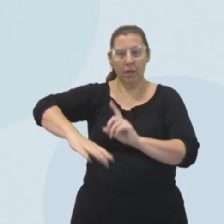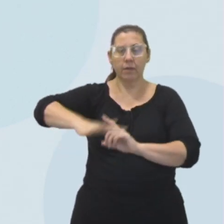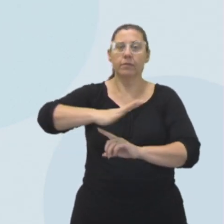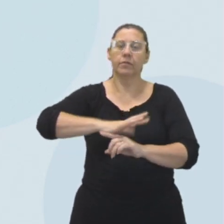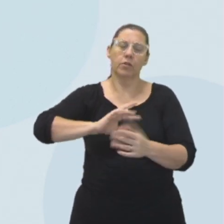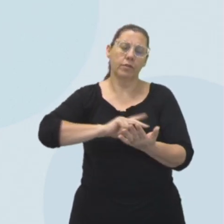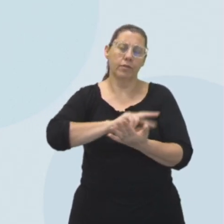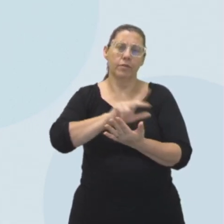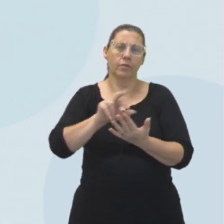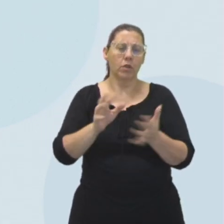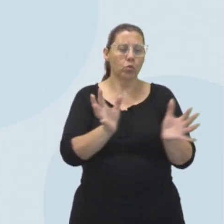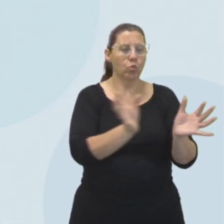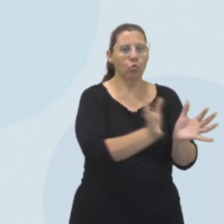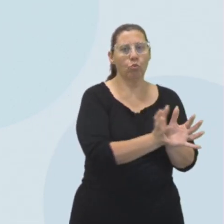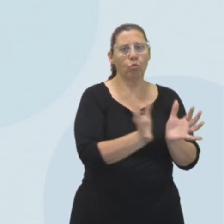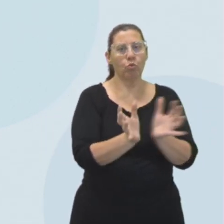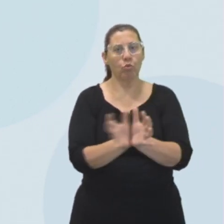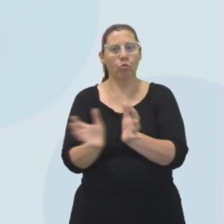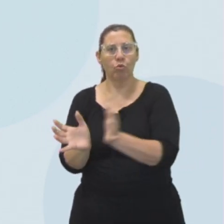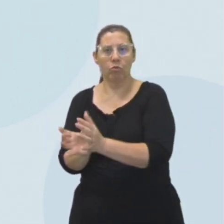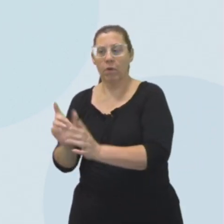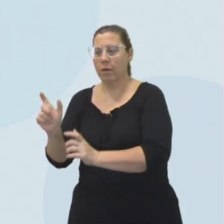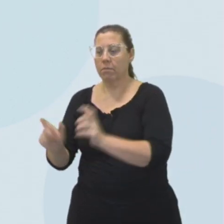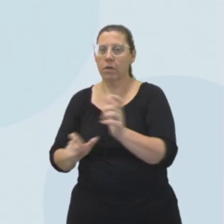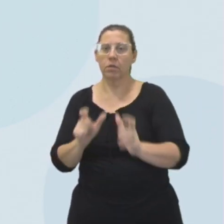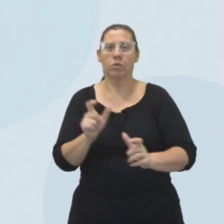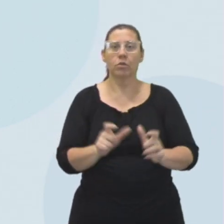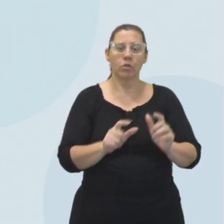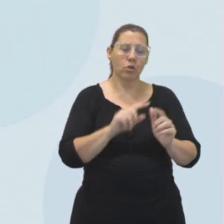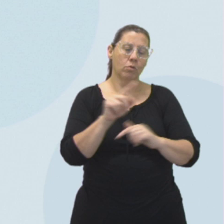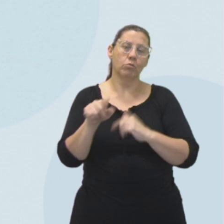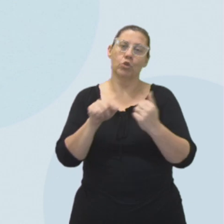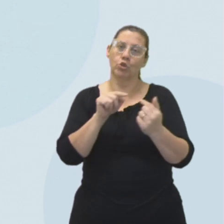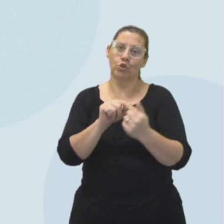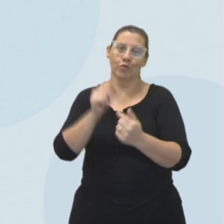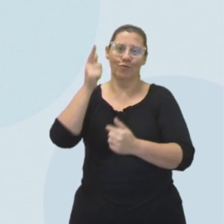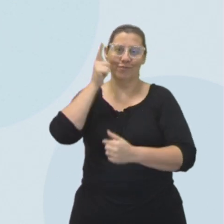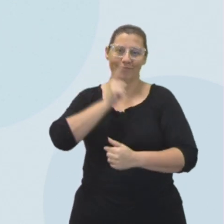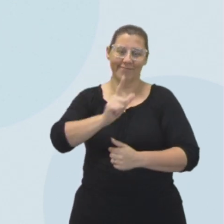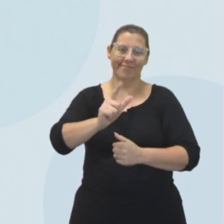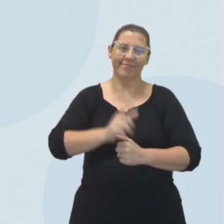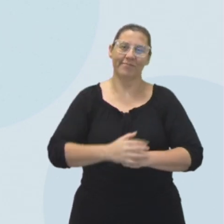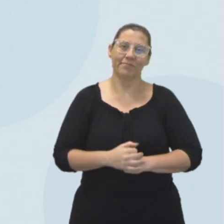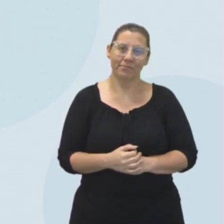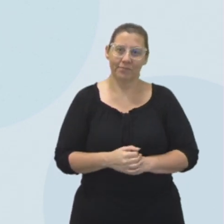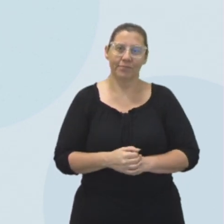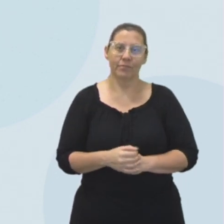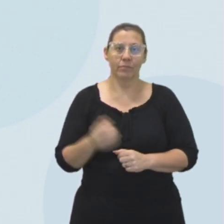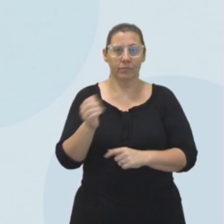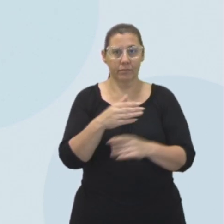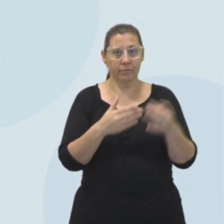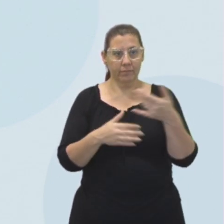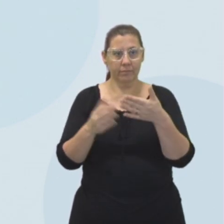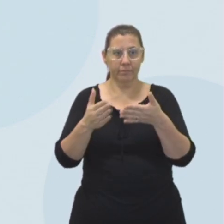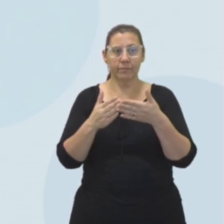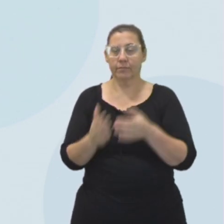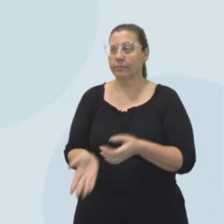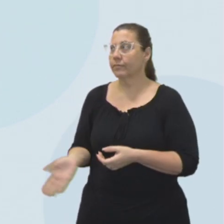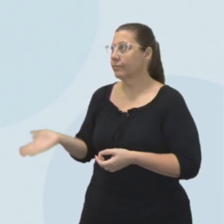vários públicos e várias pessoas, que atinja, né, várias pessoas. Próximo slide.